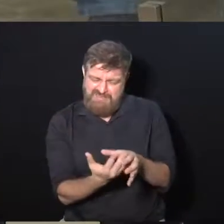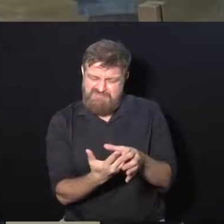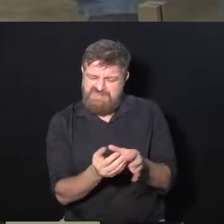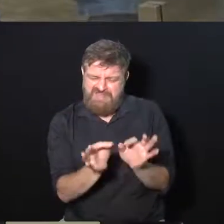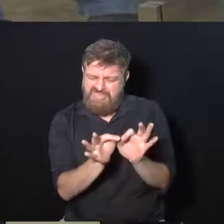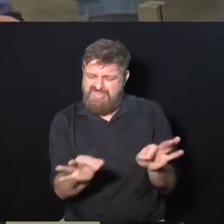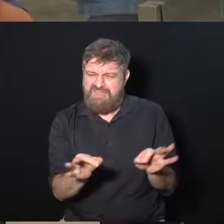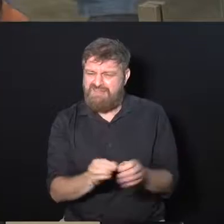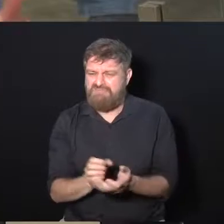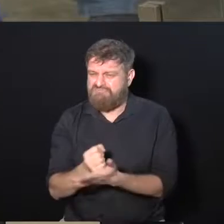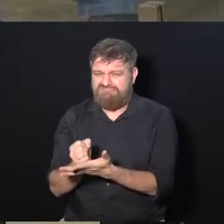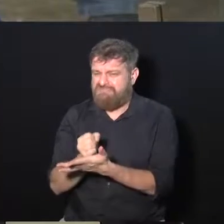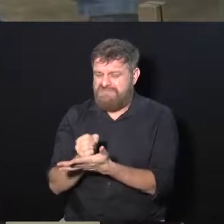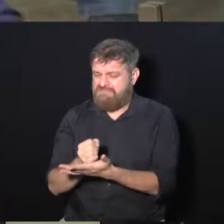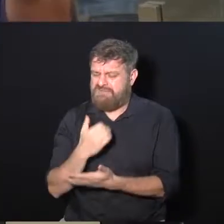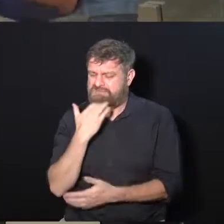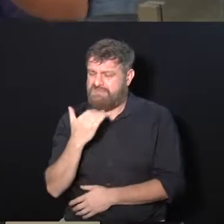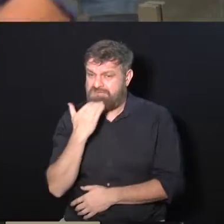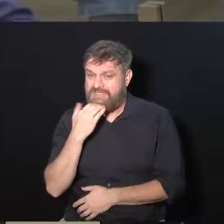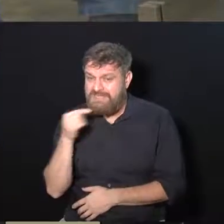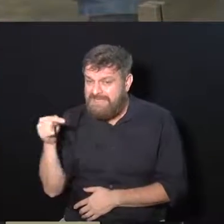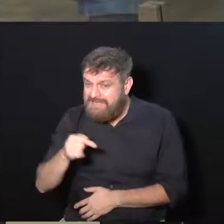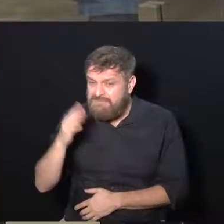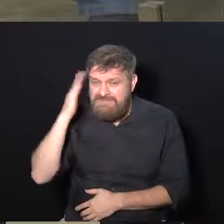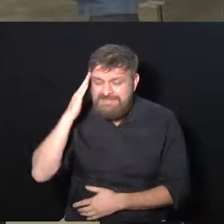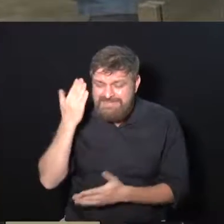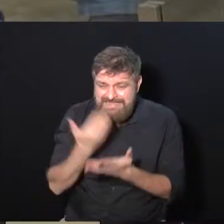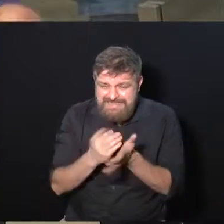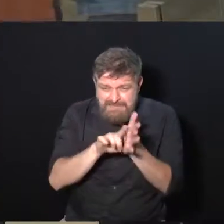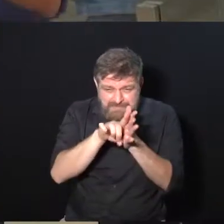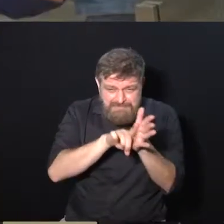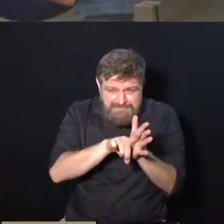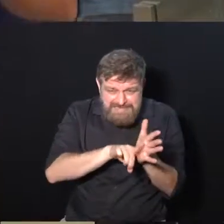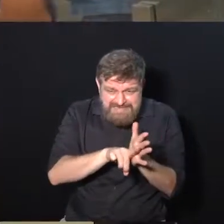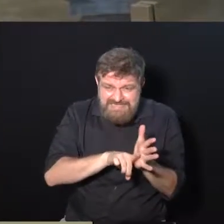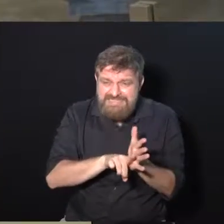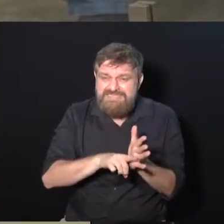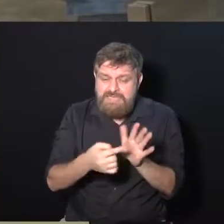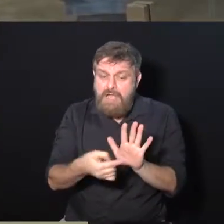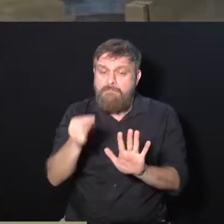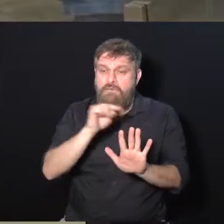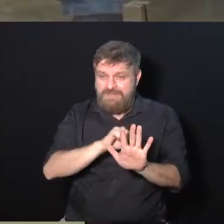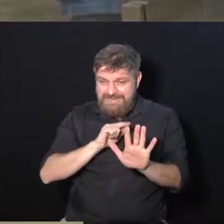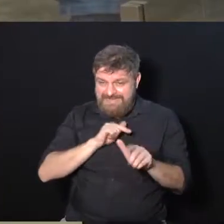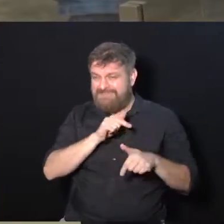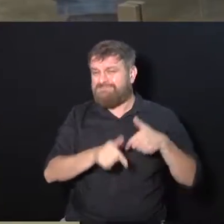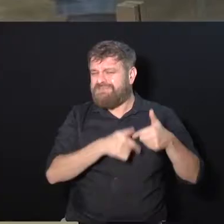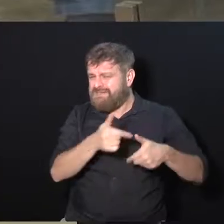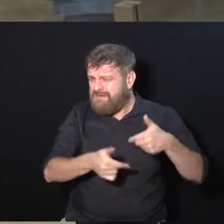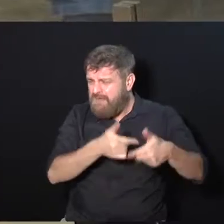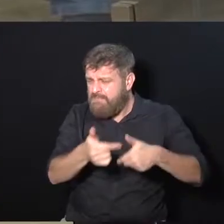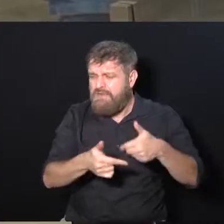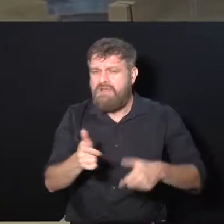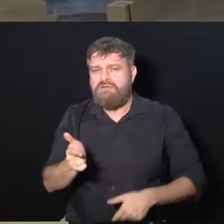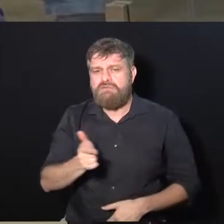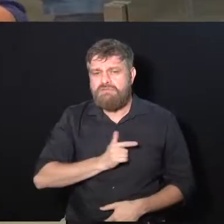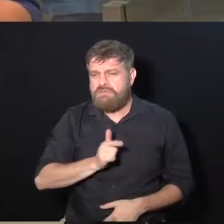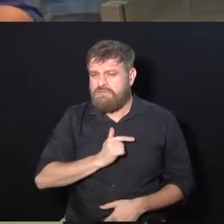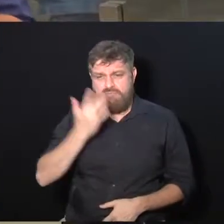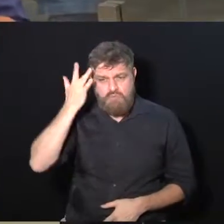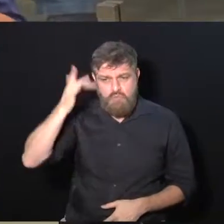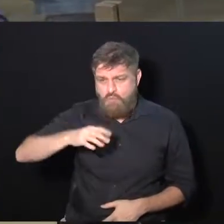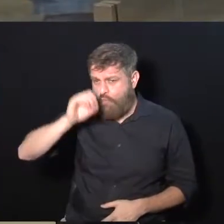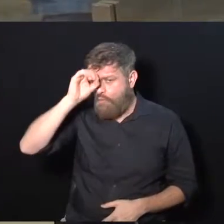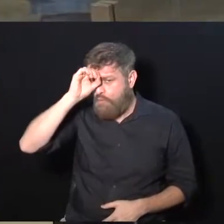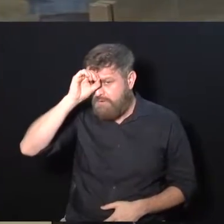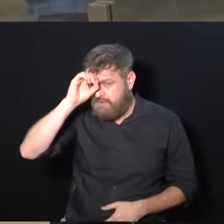só, e muitas vezes não sabe o estudo que tem por trás, não sabe todo o trabalho de desenvolvimento que tem por trás